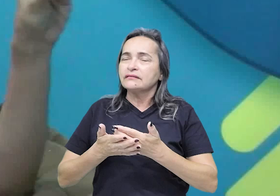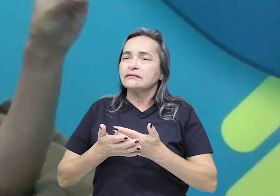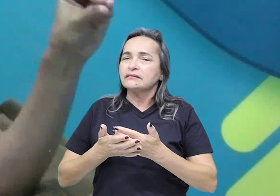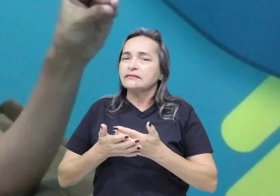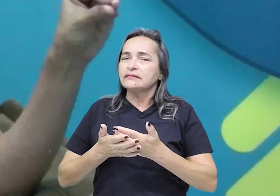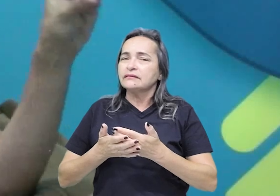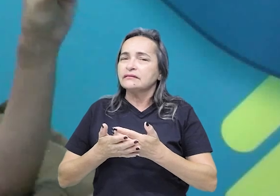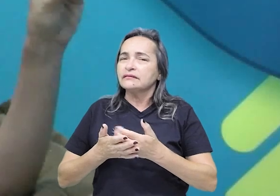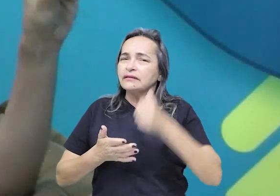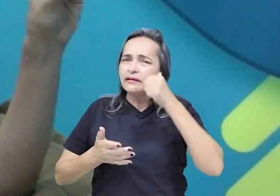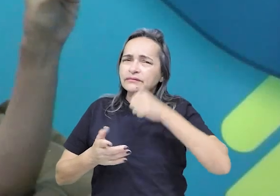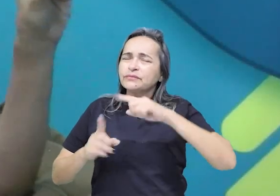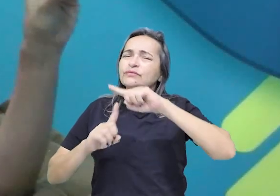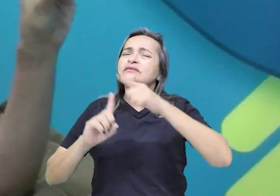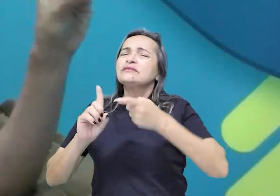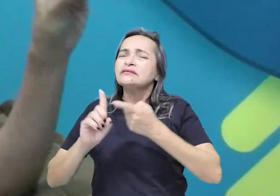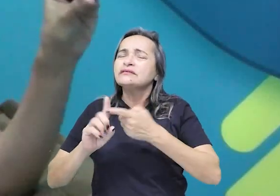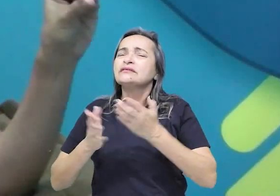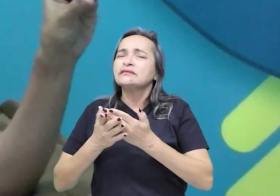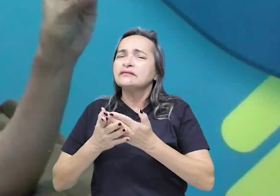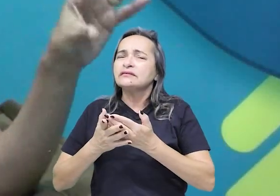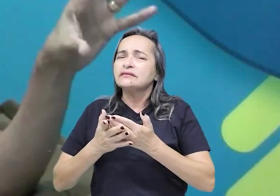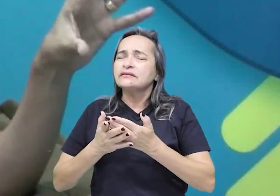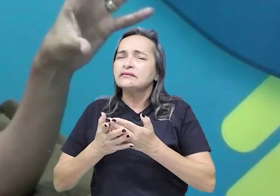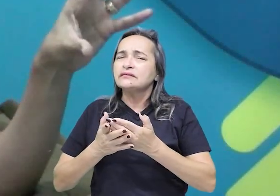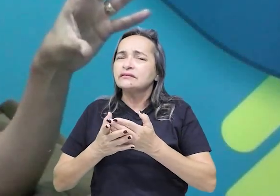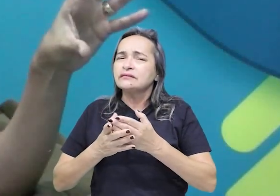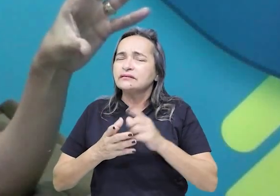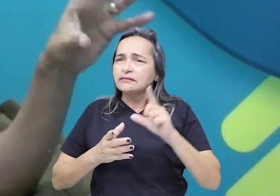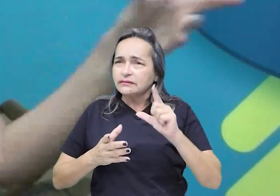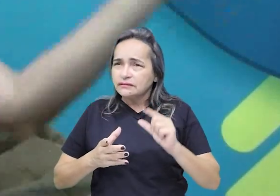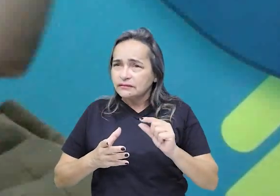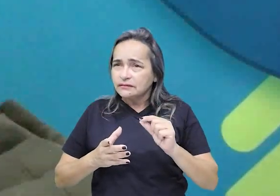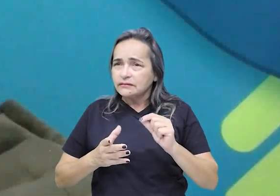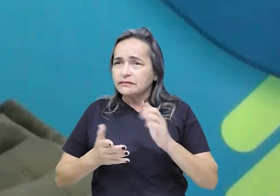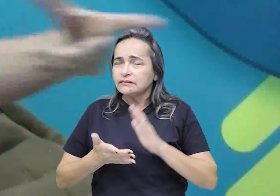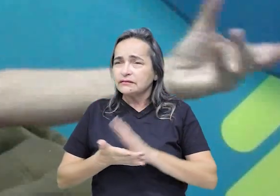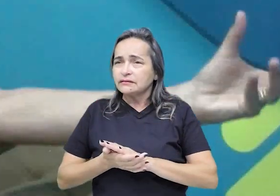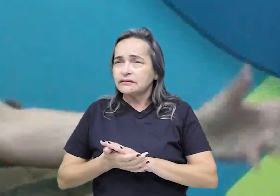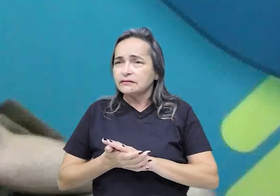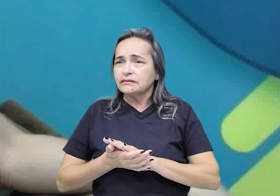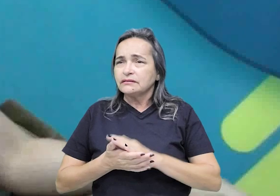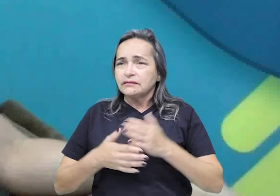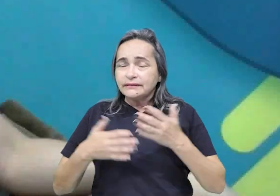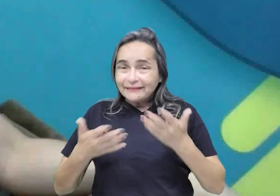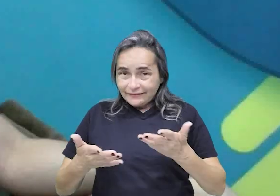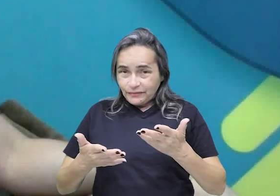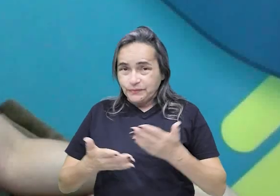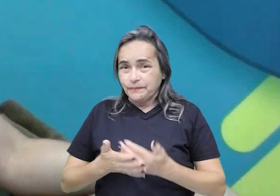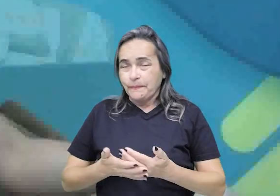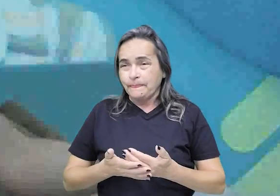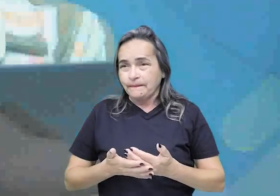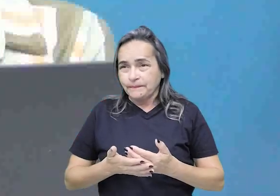Nas gestantes, qual é uma das maiores restrições do uso do antibiótico? Para o bebê não nascer com perda auditiva.